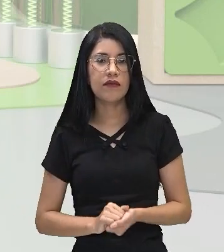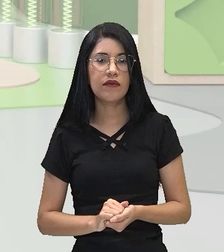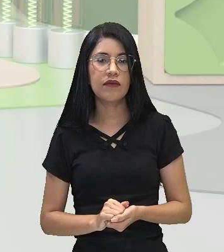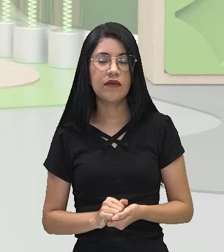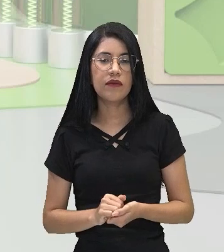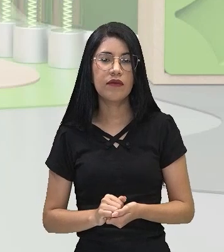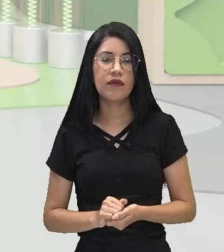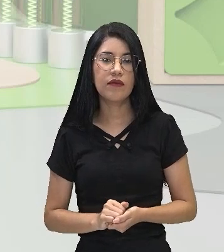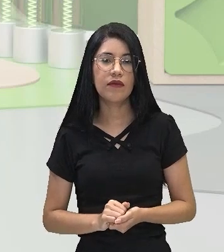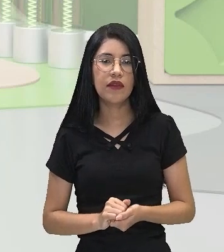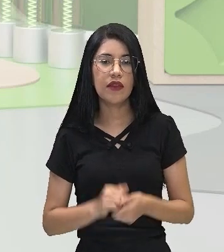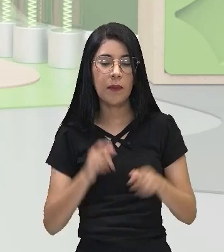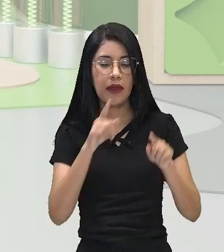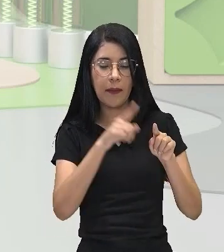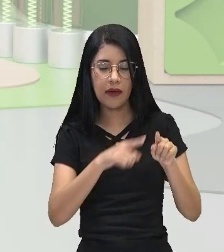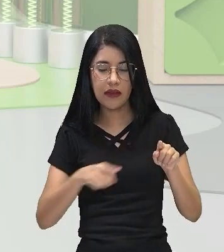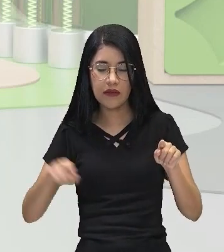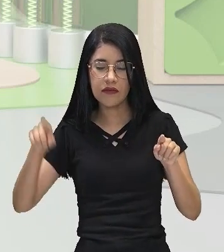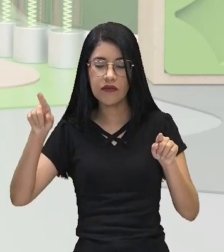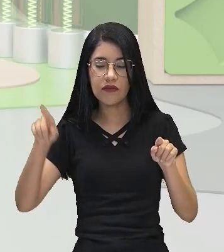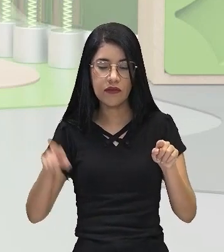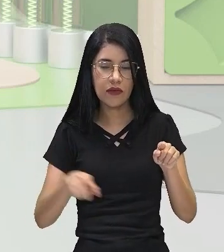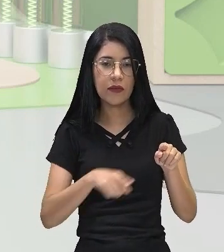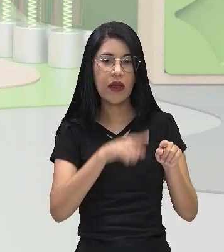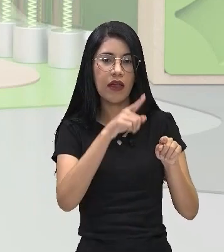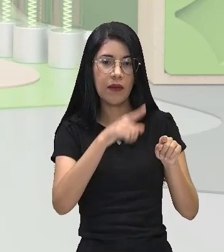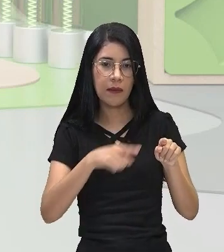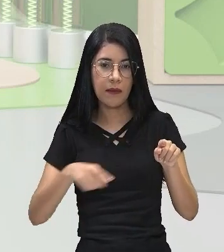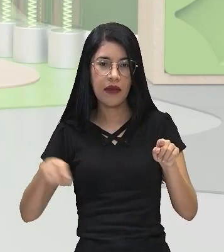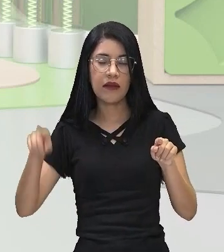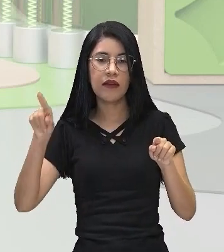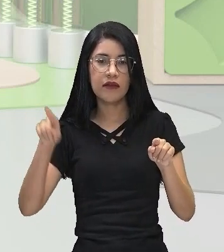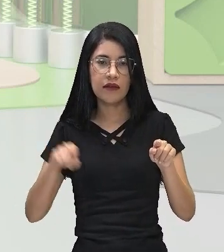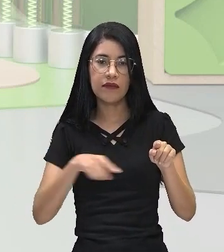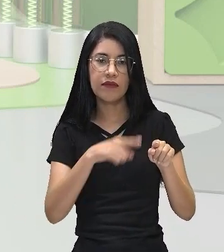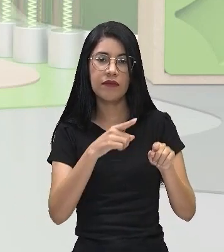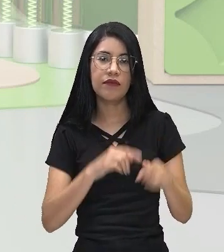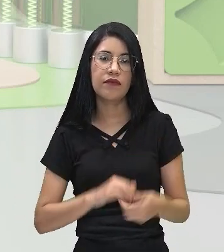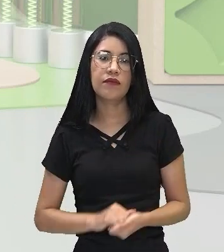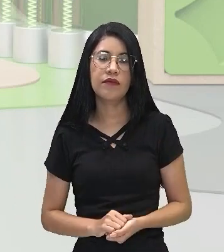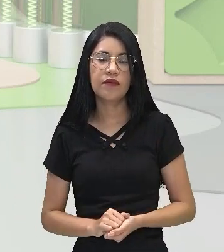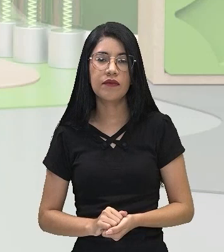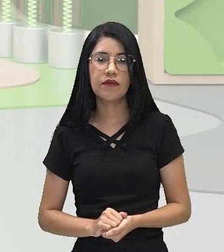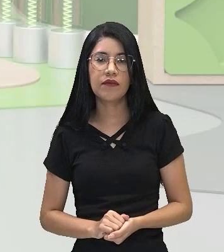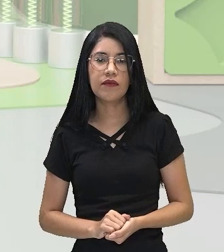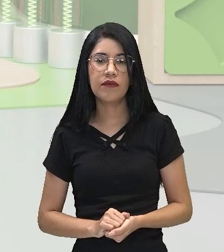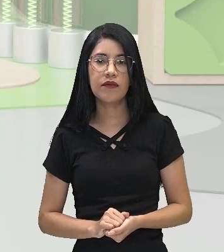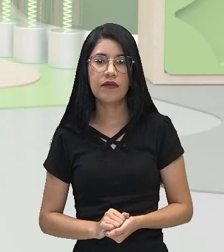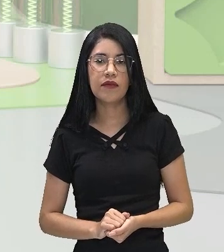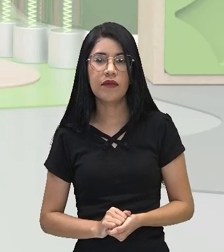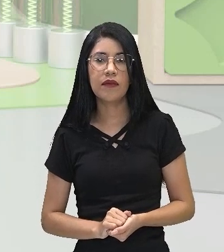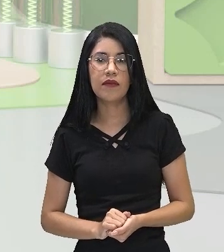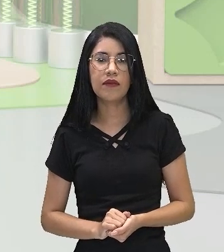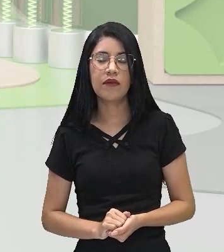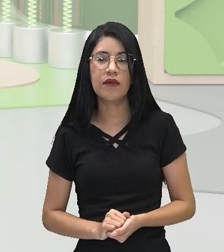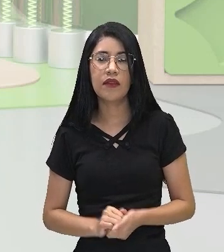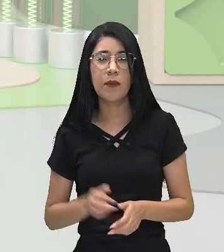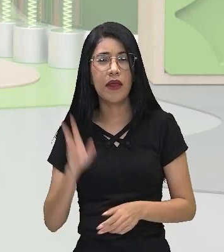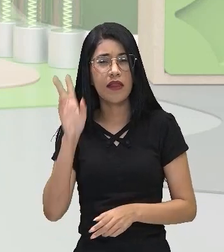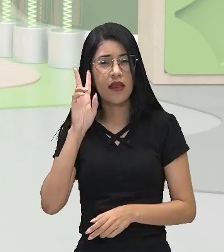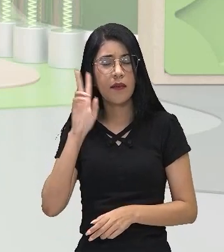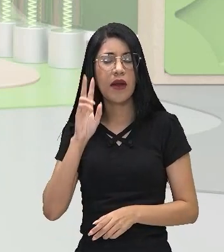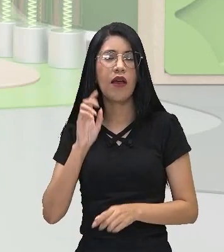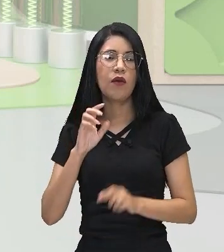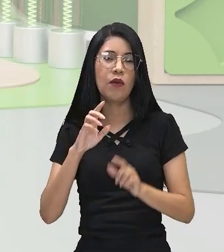percorrendo ali a sua rampa, né? Para fazer a continuação aí do movimento, certo? Para a gente lembrar justamente esses conceitos aí de